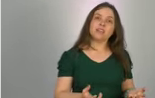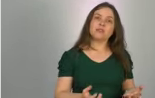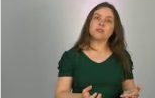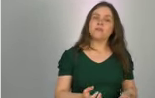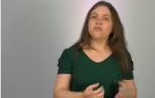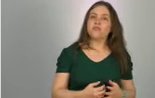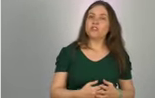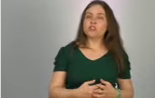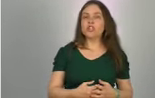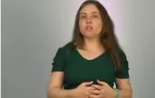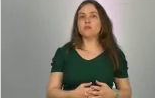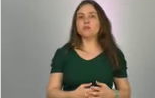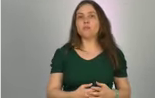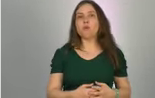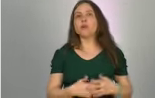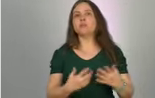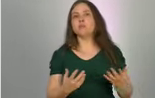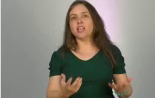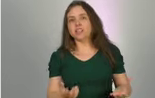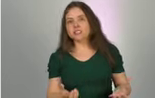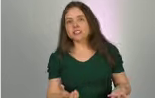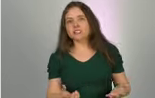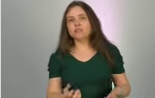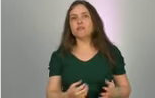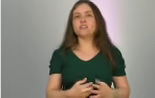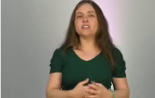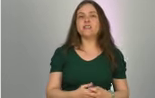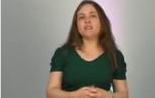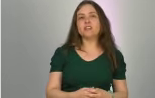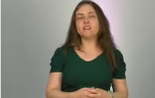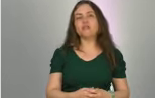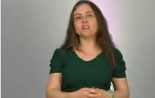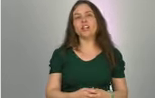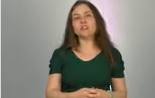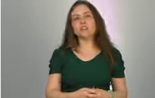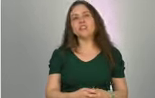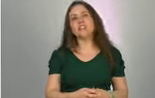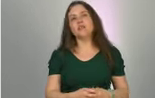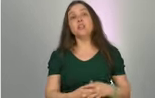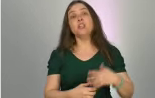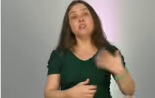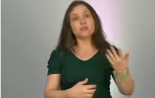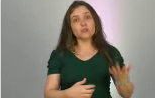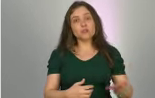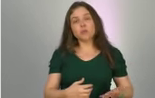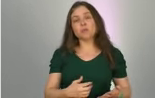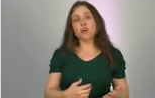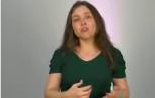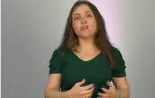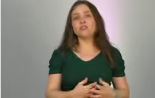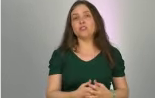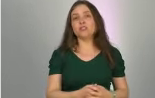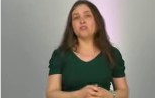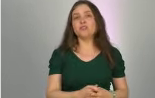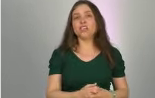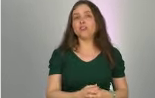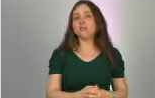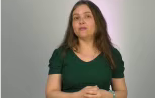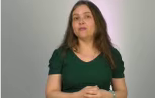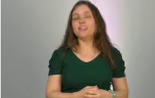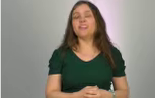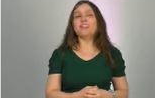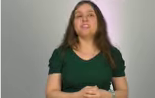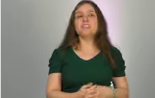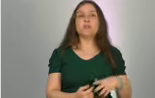nos nossos usuários nós tínhamos poucas mulheres cursando a faculdade no início nos seus primórdios no